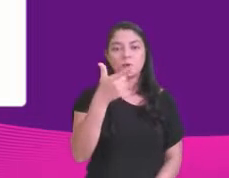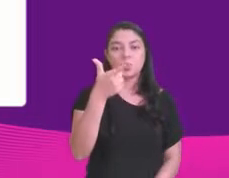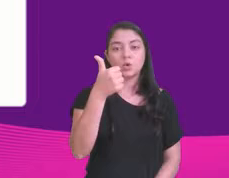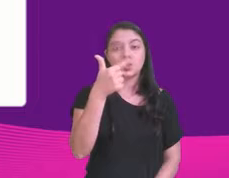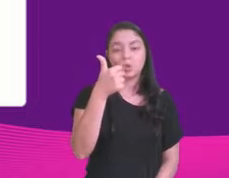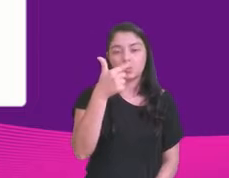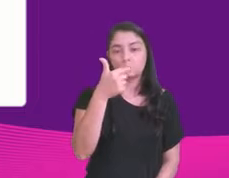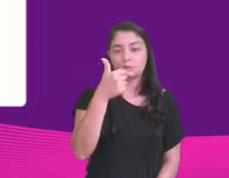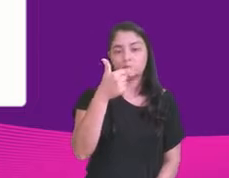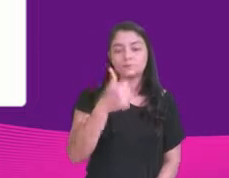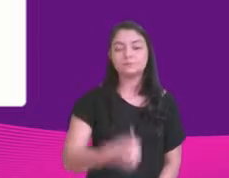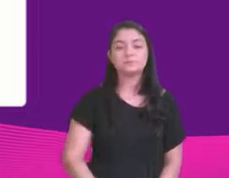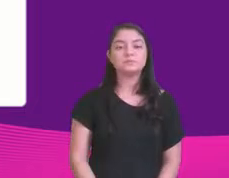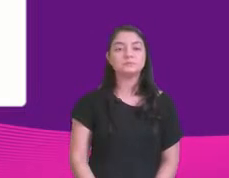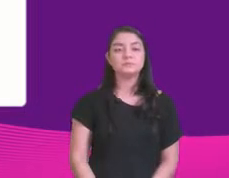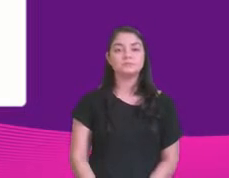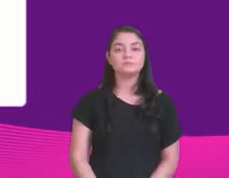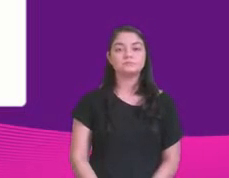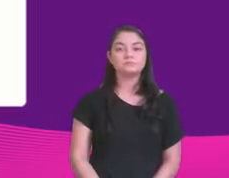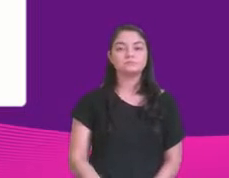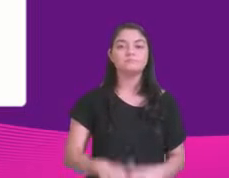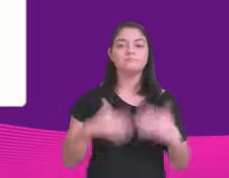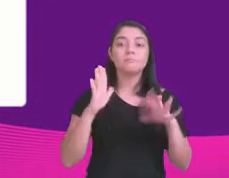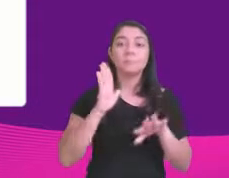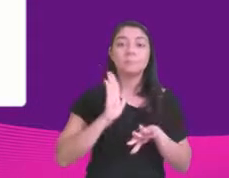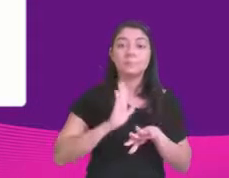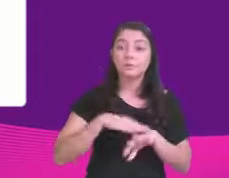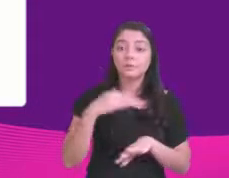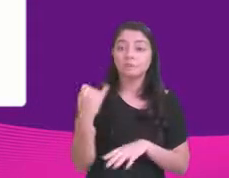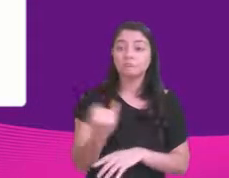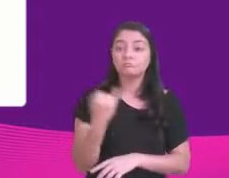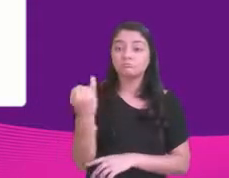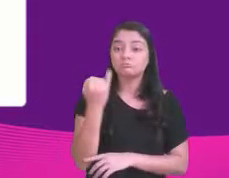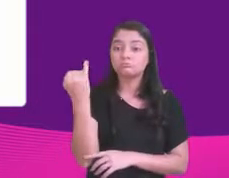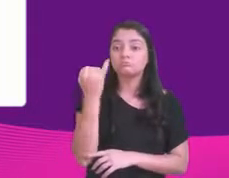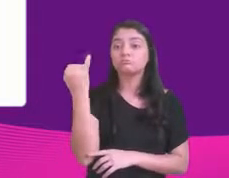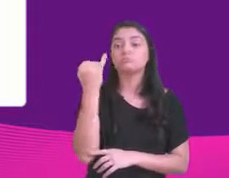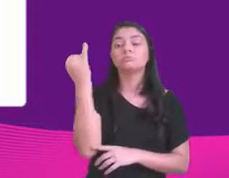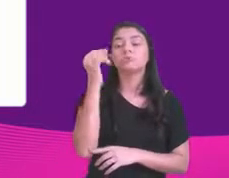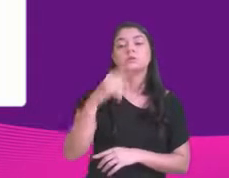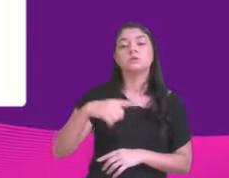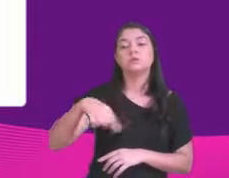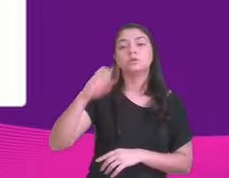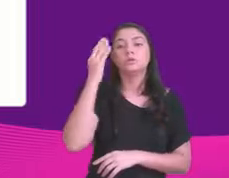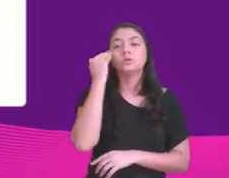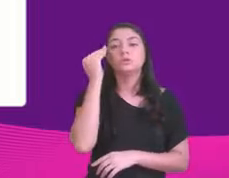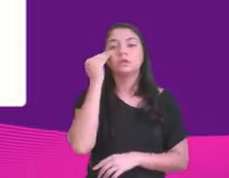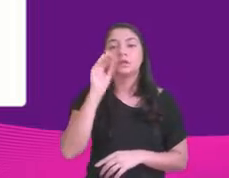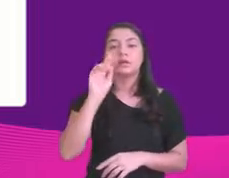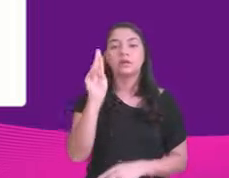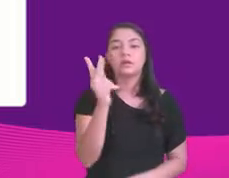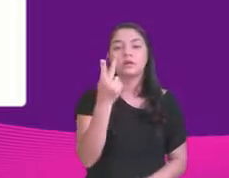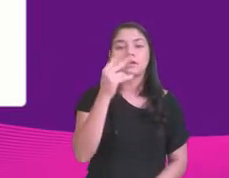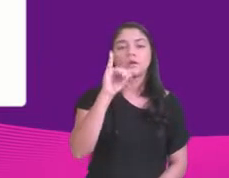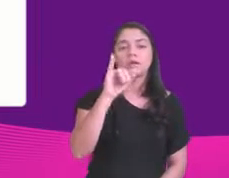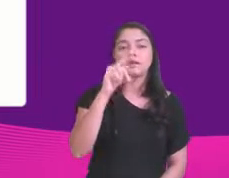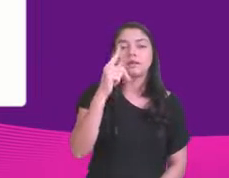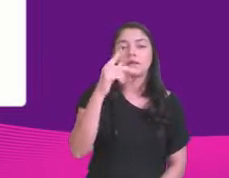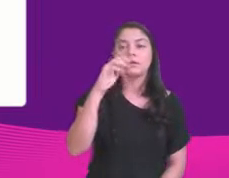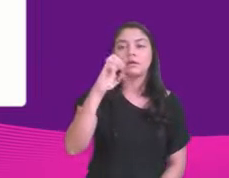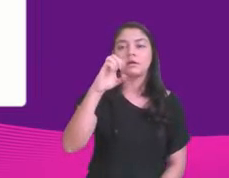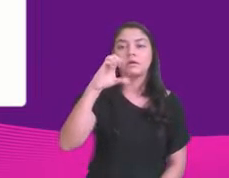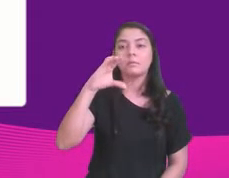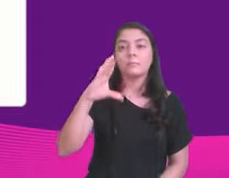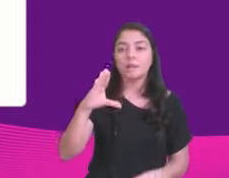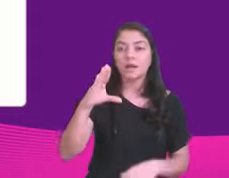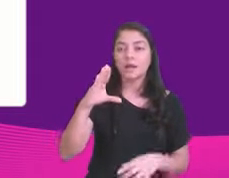estações. Tá? Então, mais uma vez, é muito importante, quando a gente fala então de HIPEC, não existe HIPEC sem a citoredução.